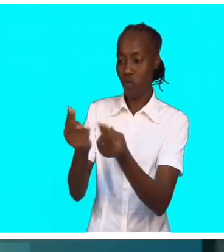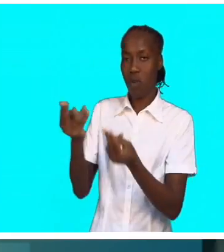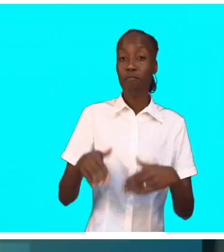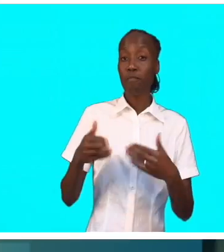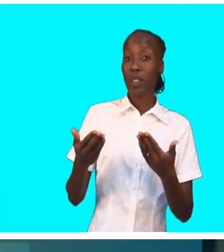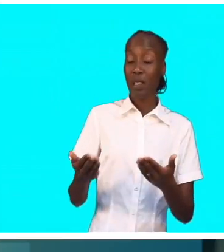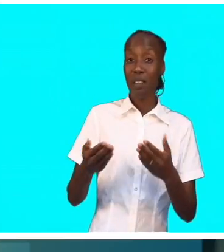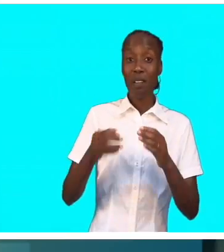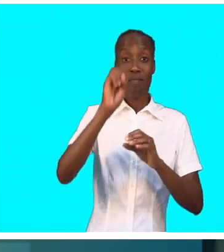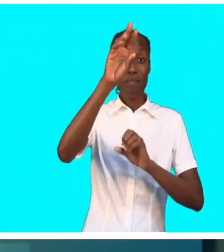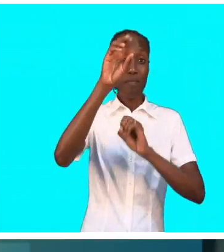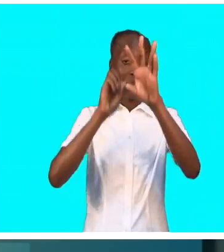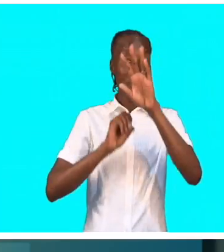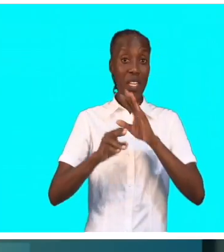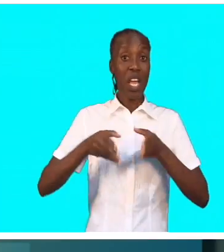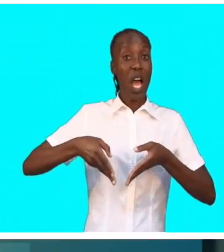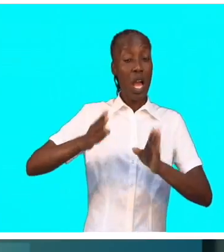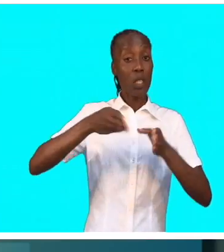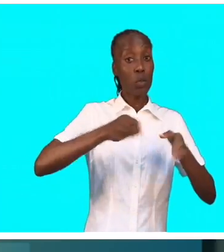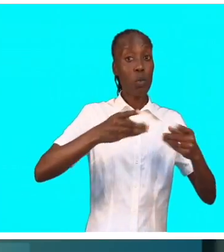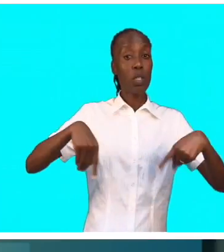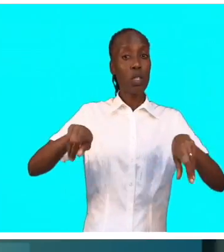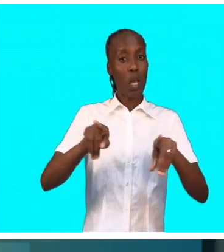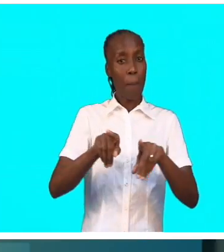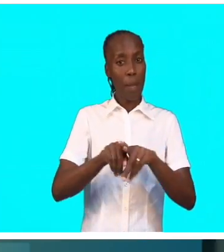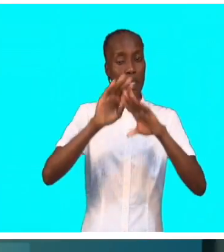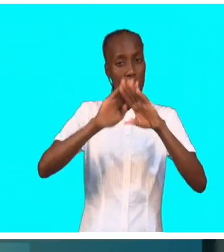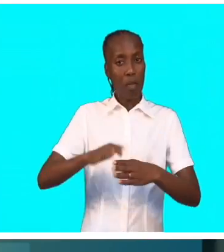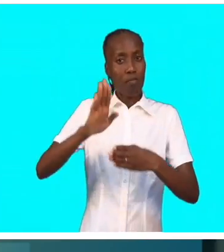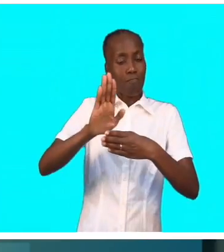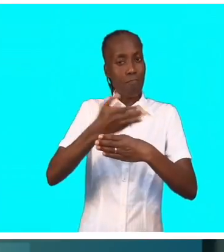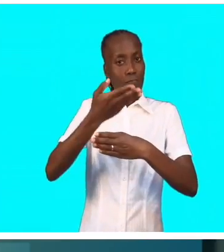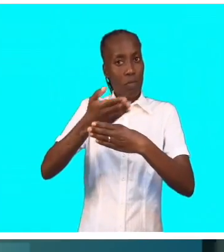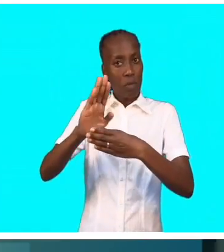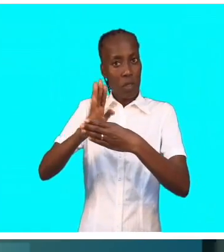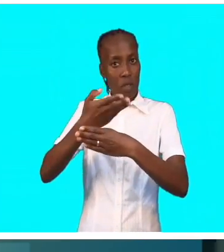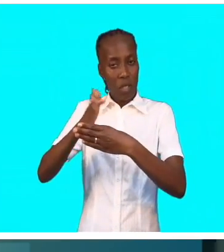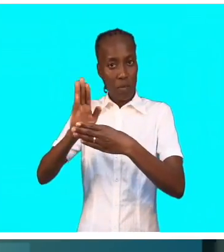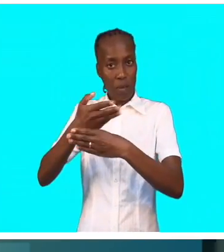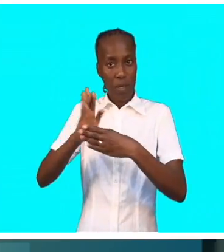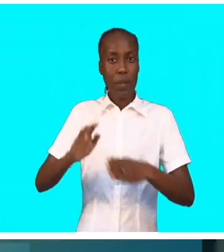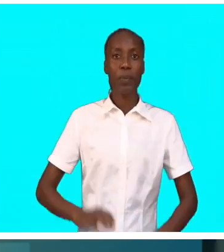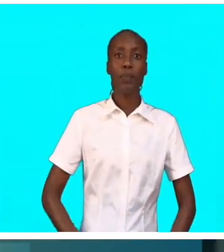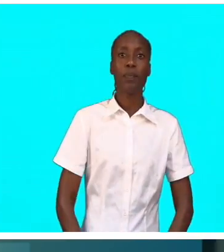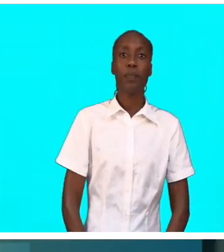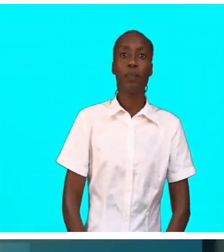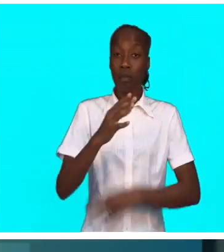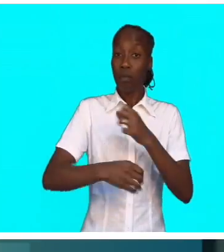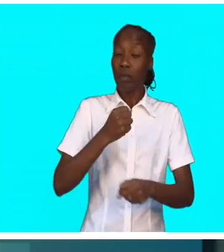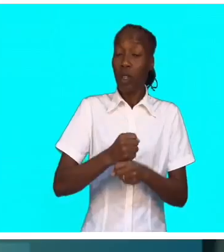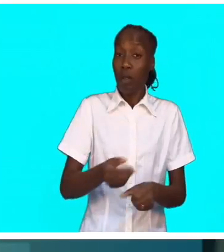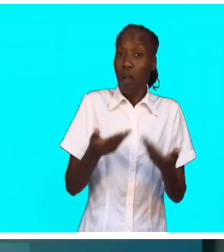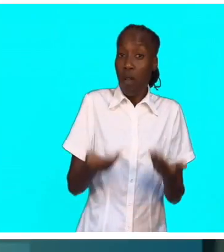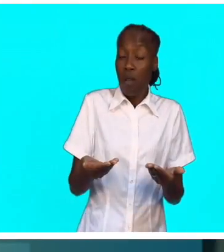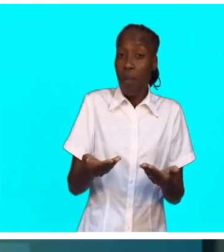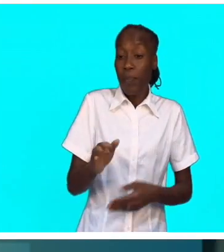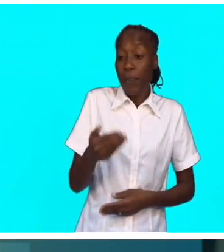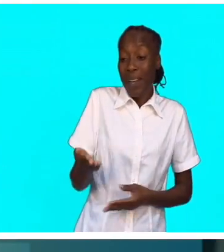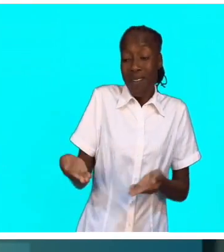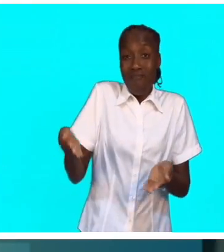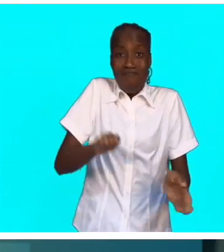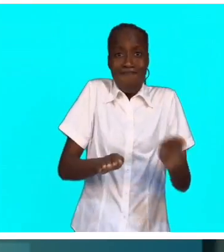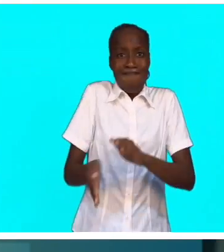equipamento. Além de semáforos, as estradas também beneficiarão de reabilitação. Para este ano,